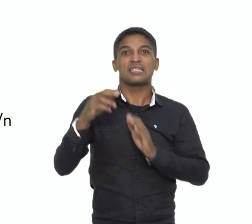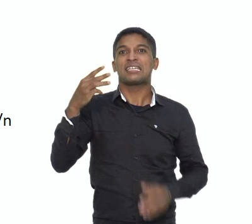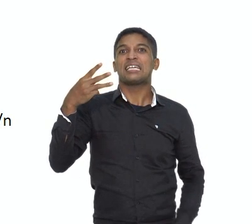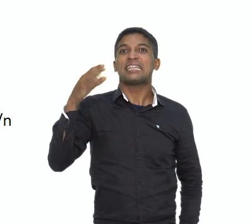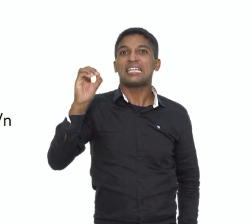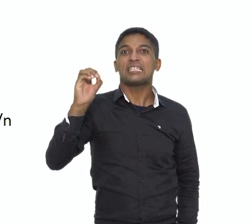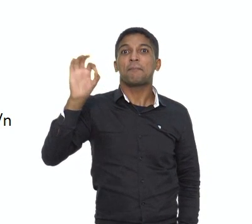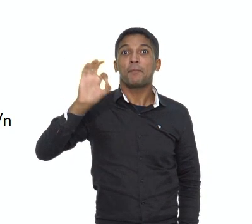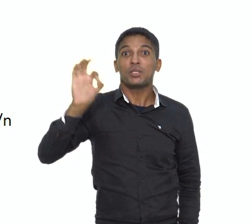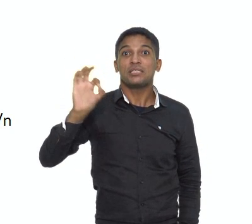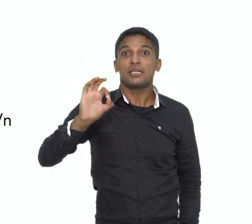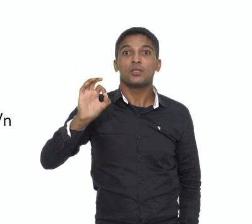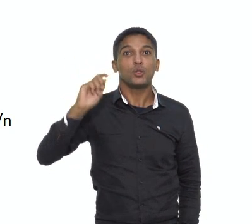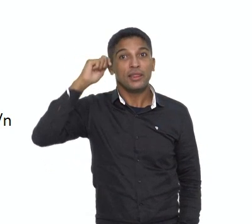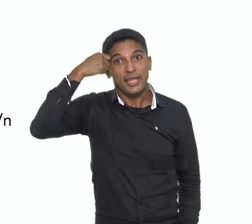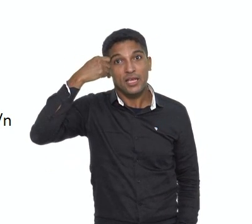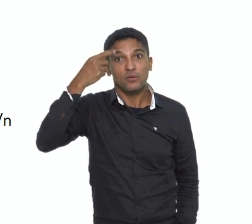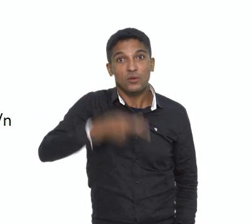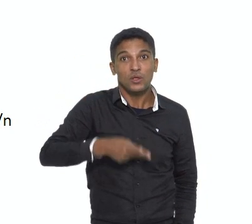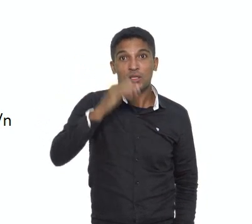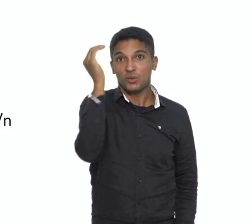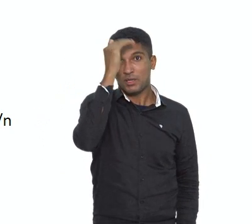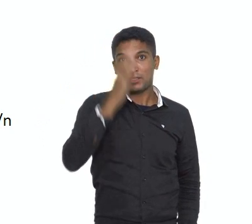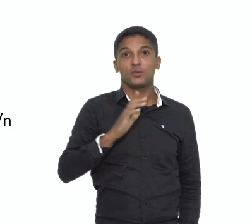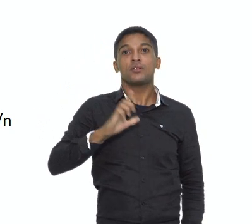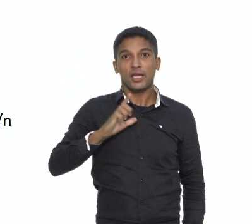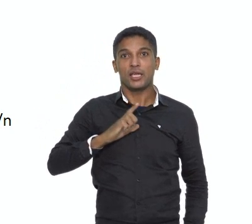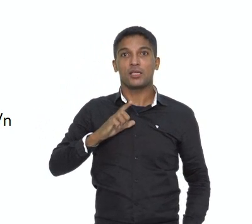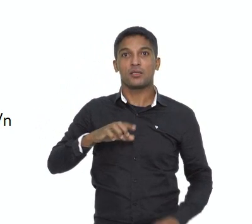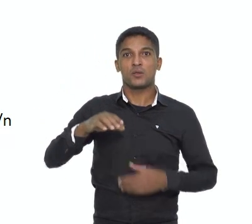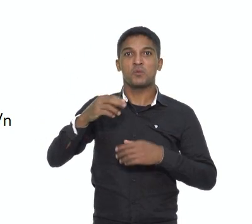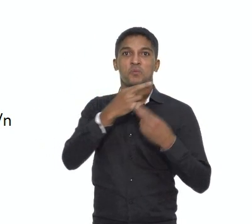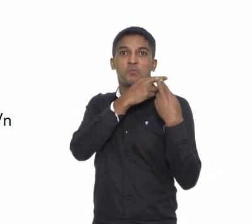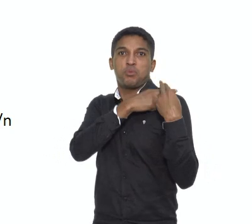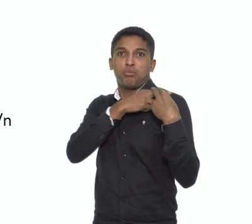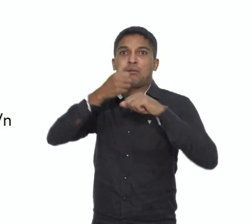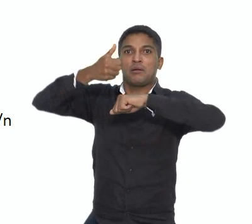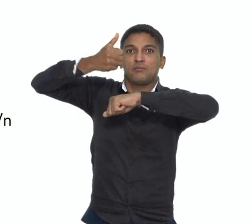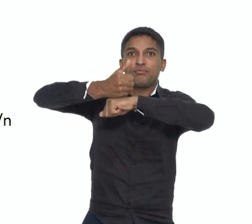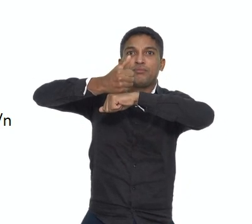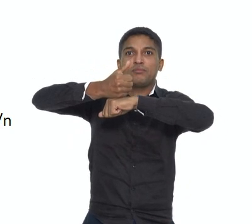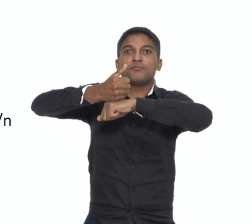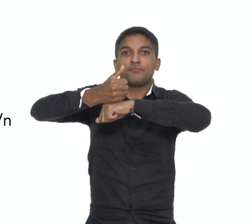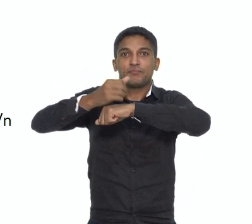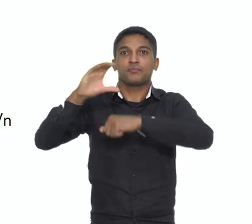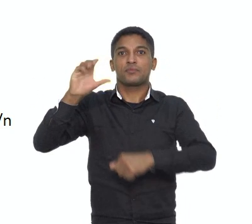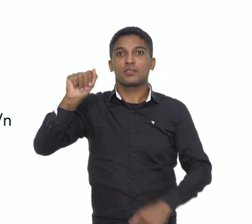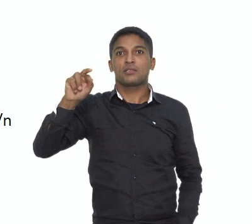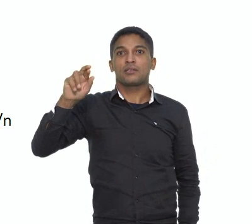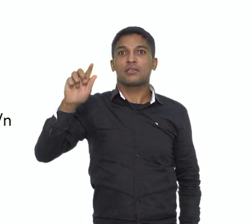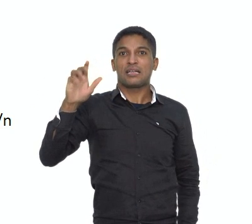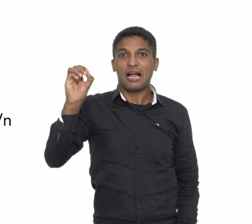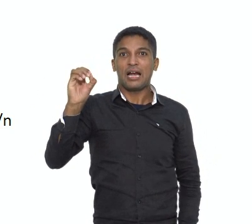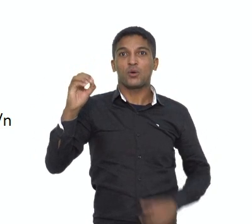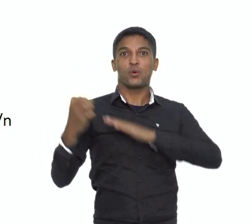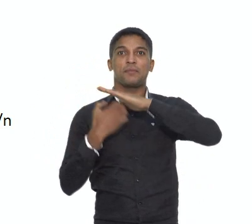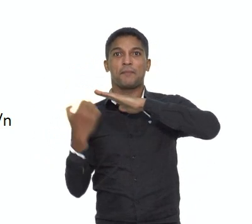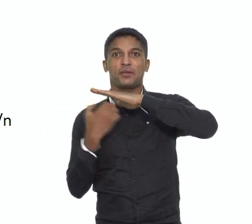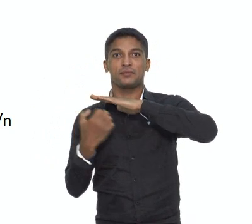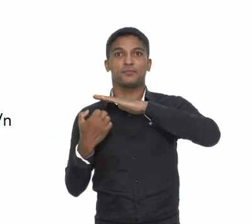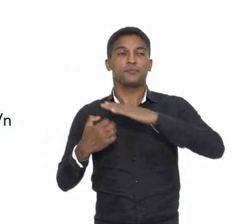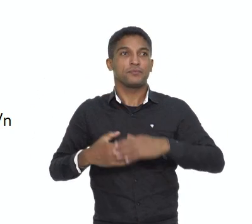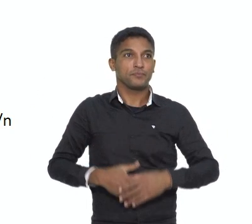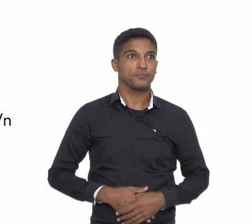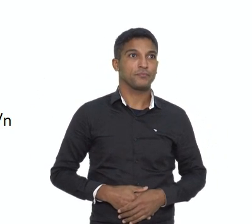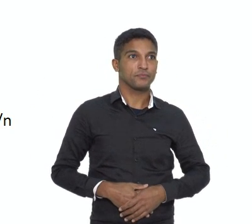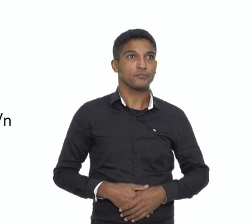Senado, publicada em 22 de junho de 2020, tá? Aqui temos uma adaptação. Estudiosos da desigualdade racial afirmam que,